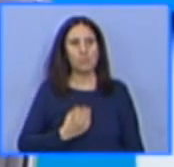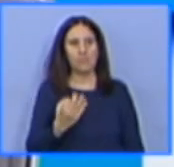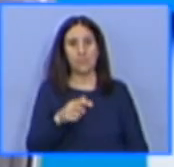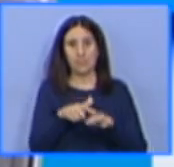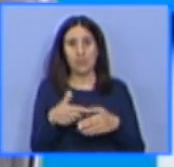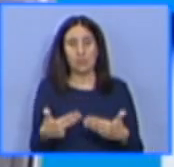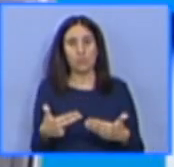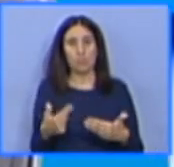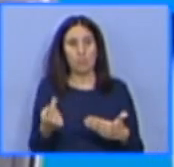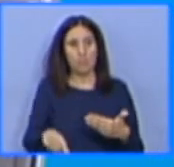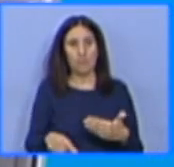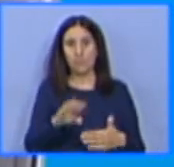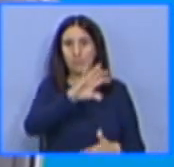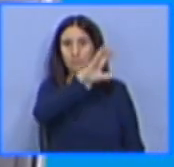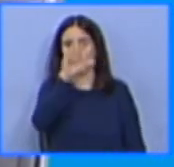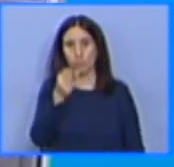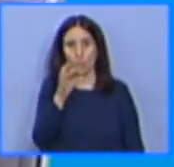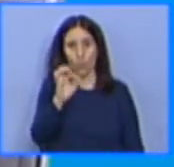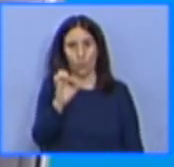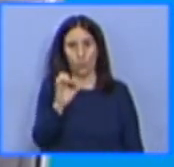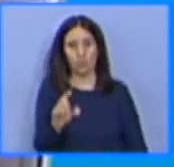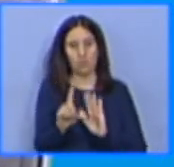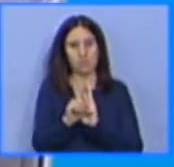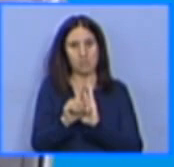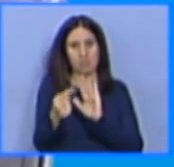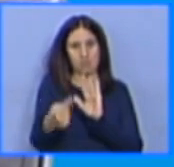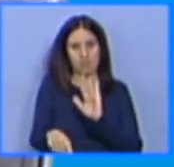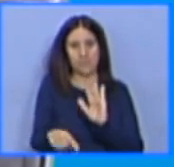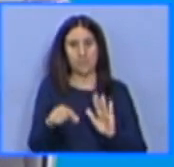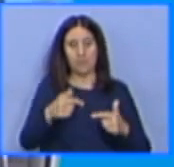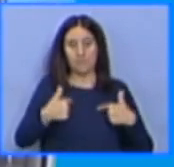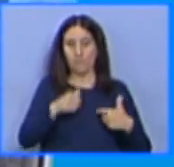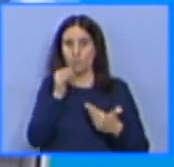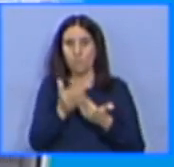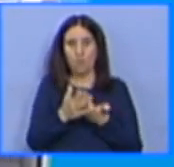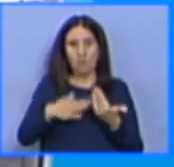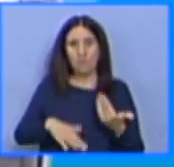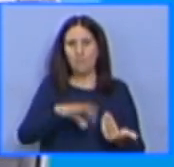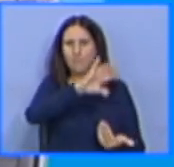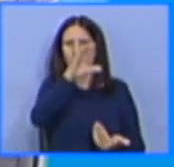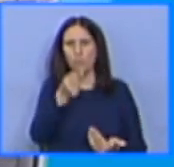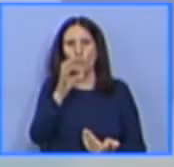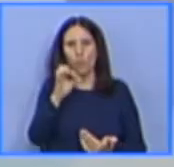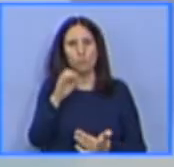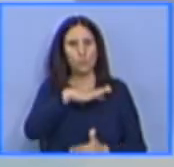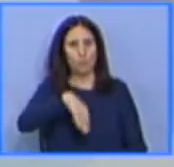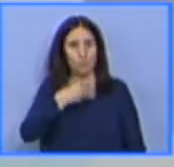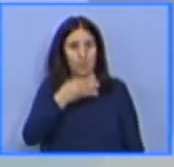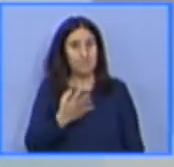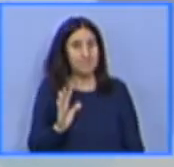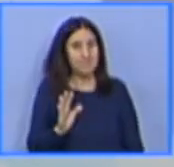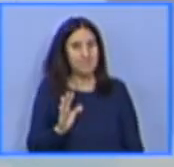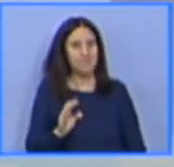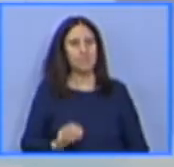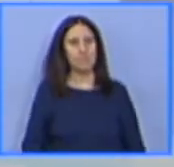atualmente, nós só temos 8 países que têm a legalização da eutanásia. 8 países no mundo inteiro. E